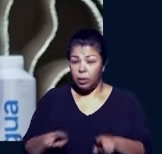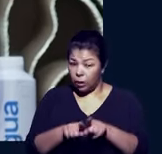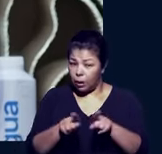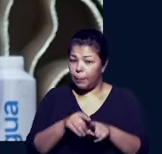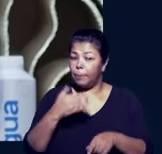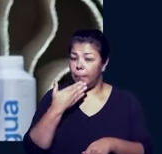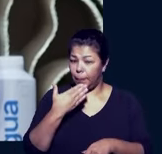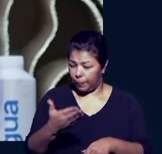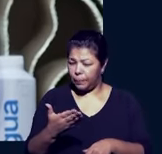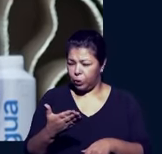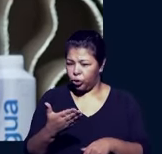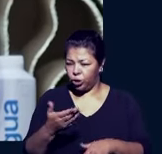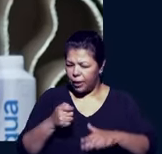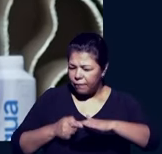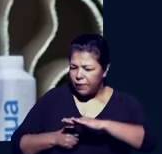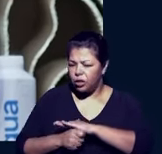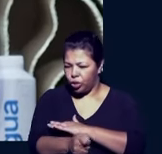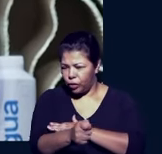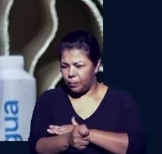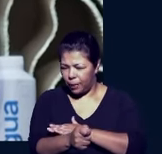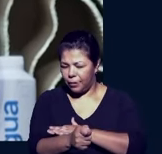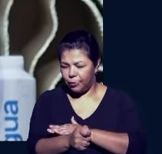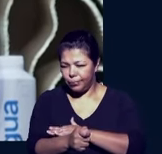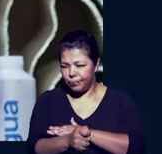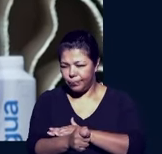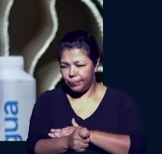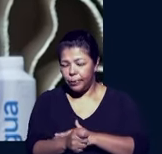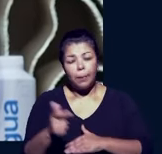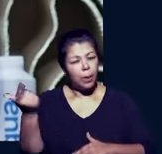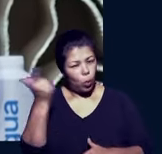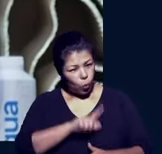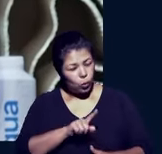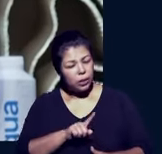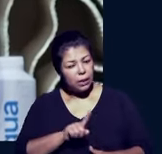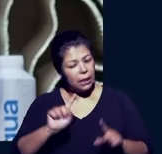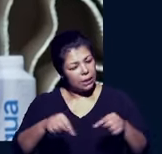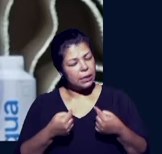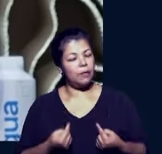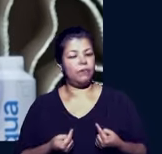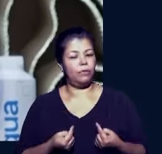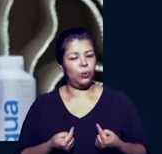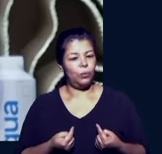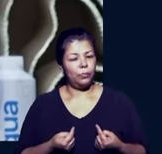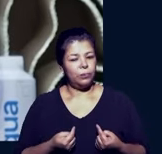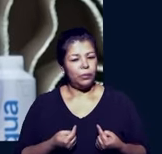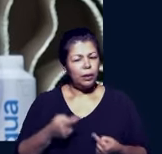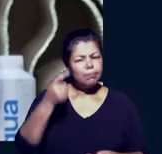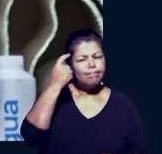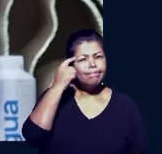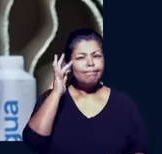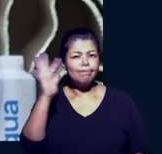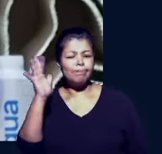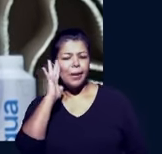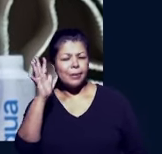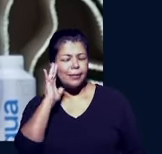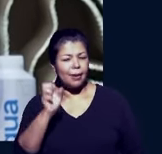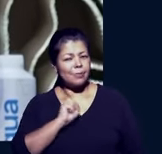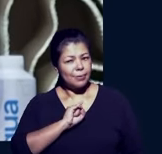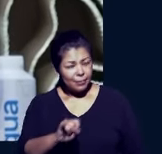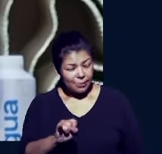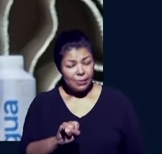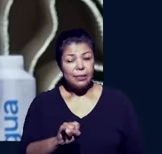financeiro para que possam estar sintonizados a estes desafios imaginar que a agenda ambiental diz respeito